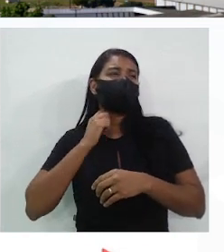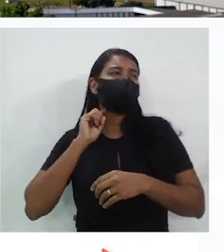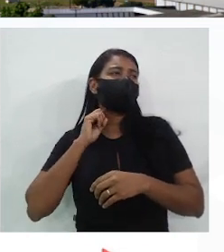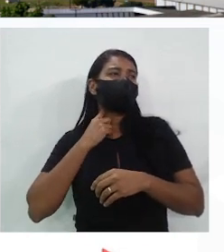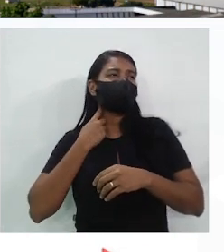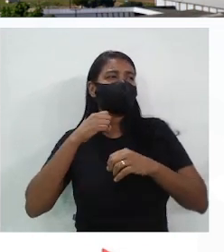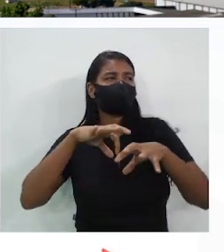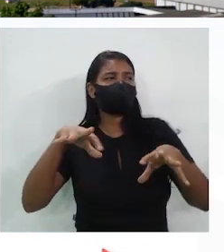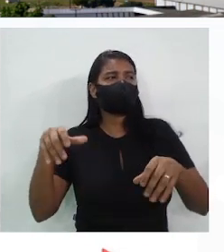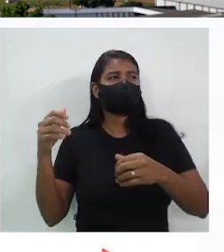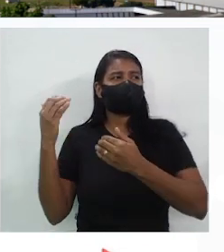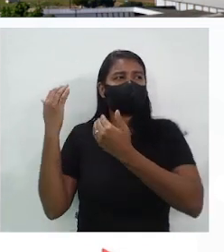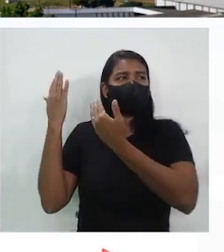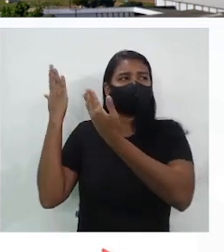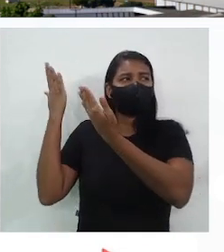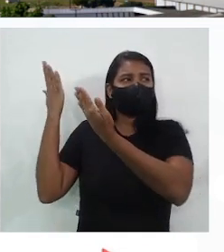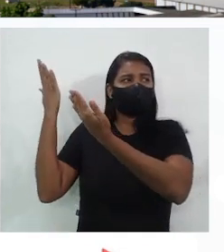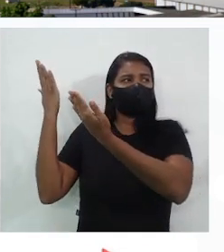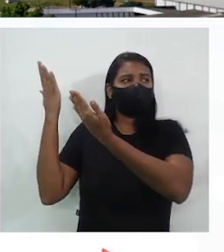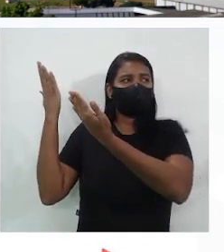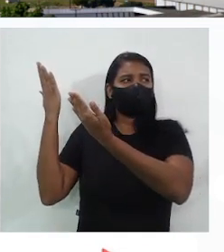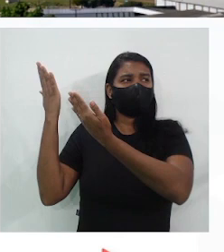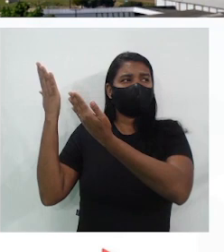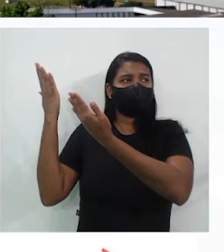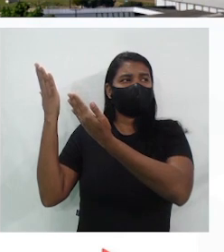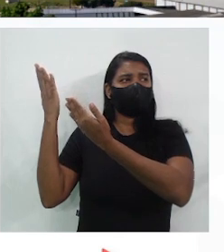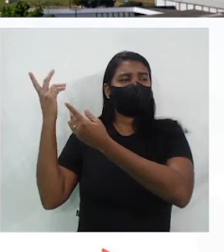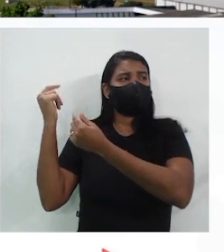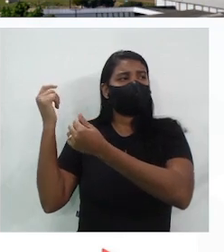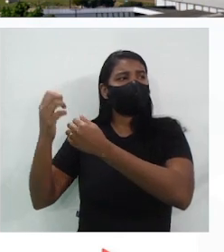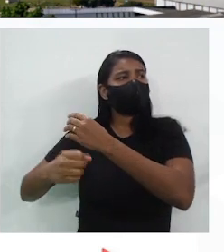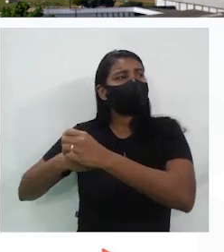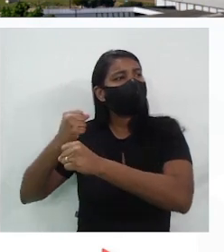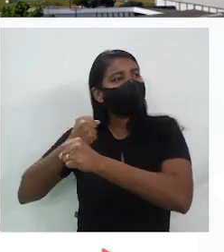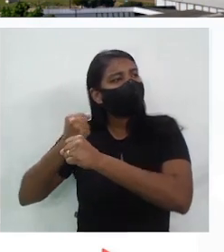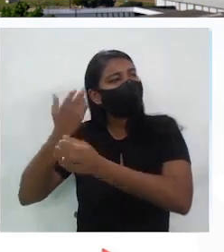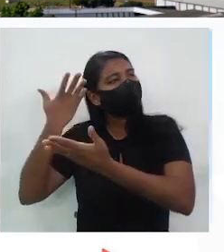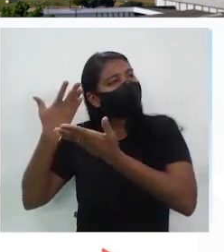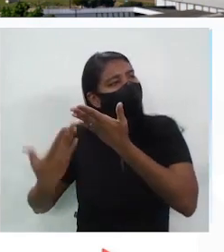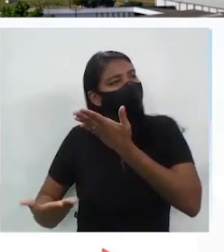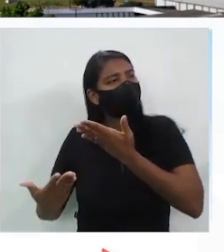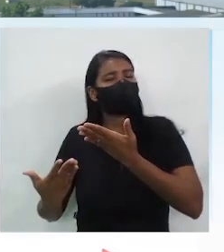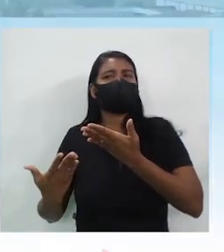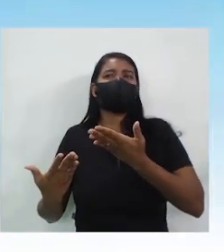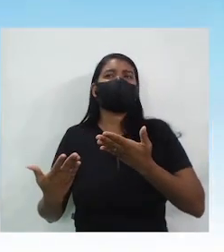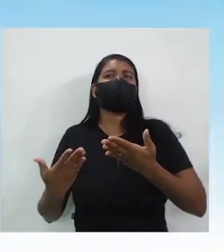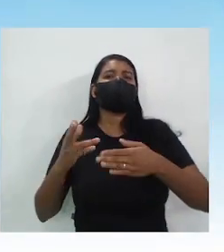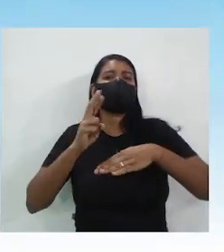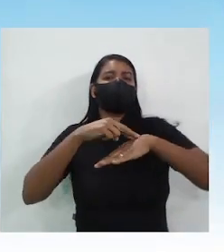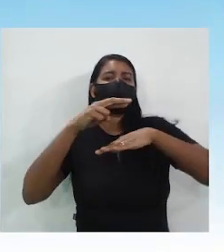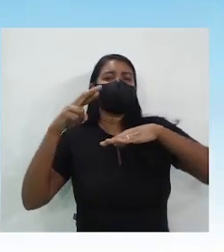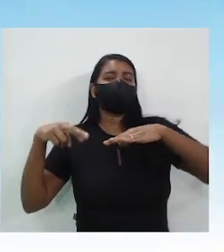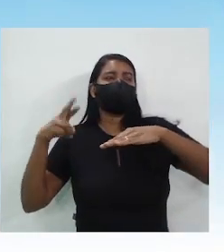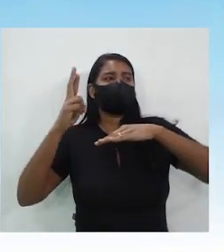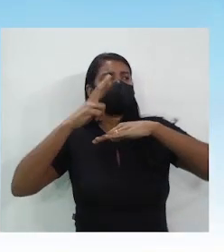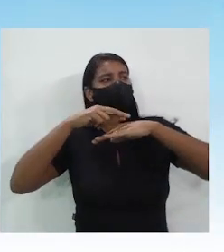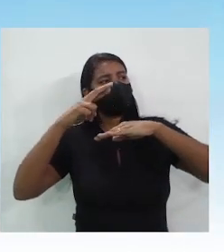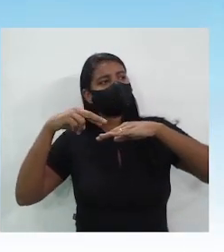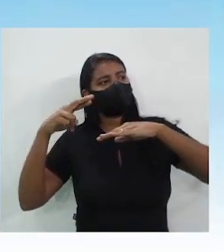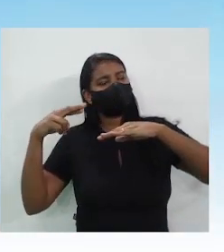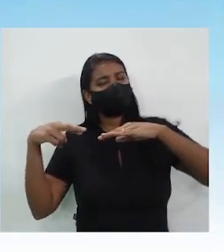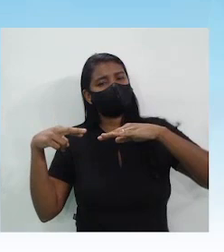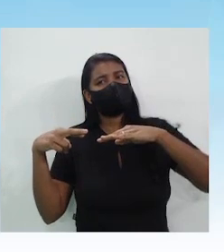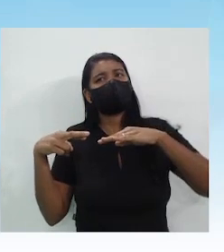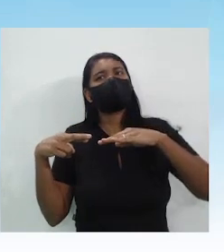nucleares. O lixo nuclear ele leva muitos e muitos anos para perder a sua